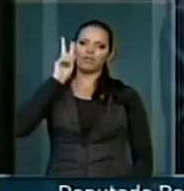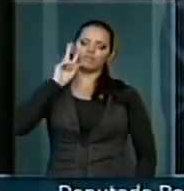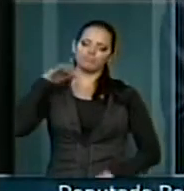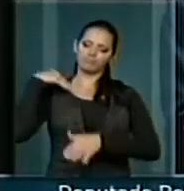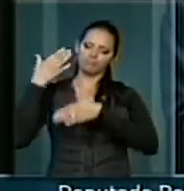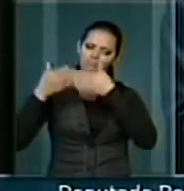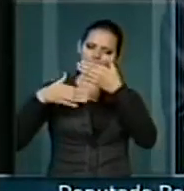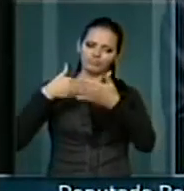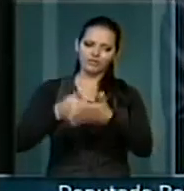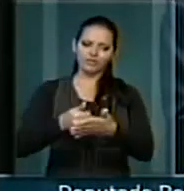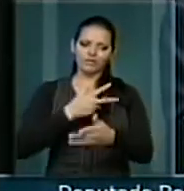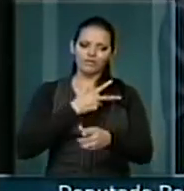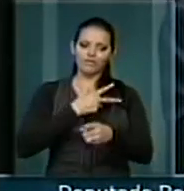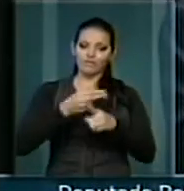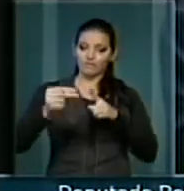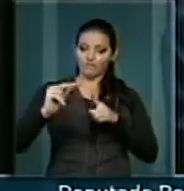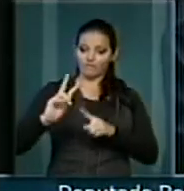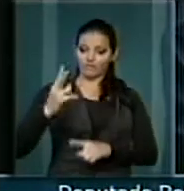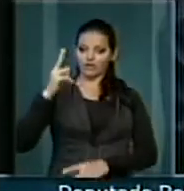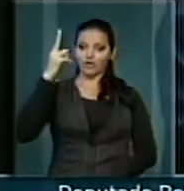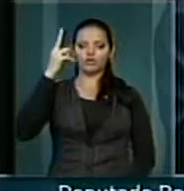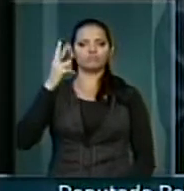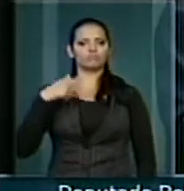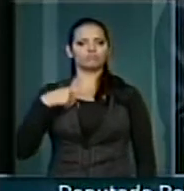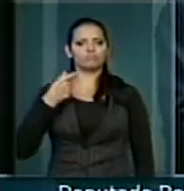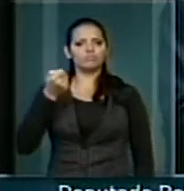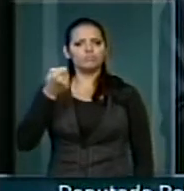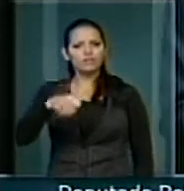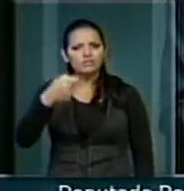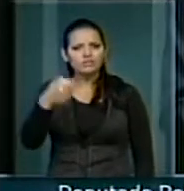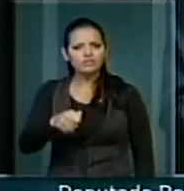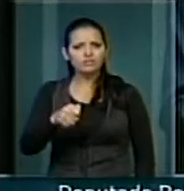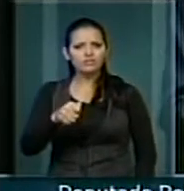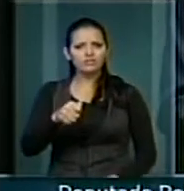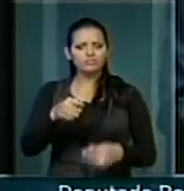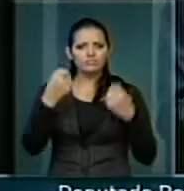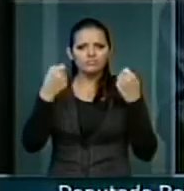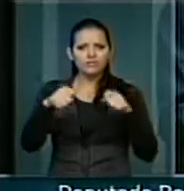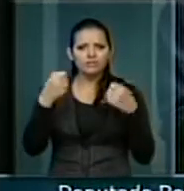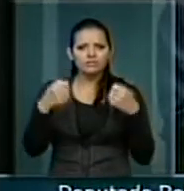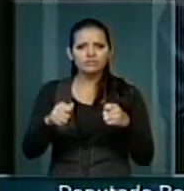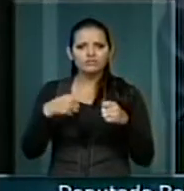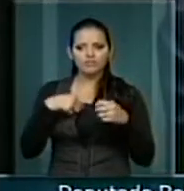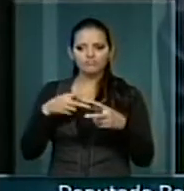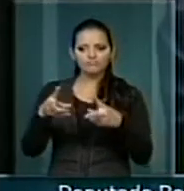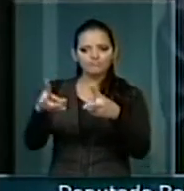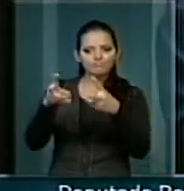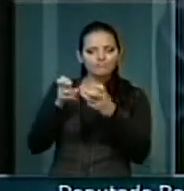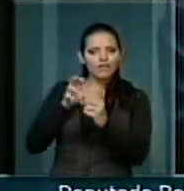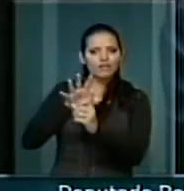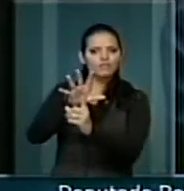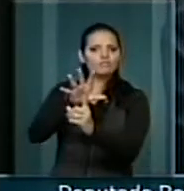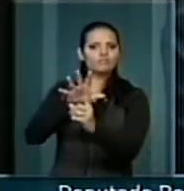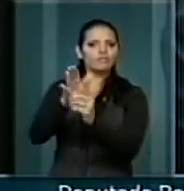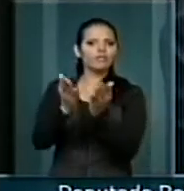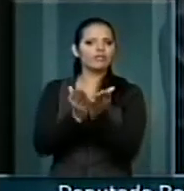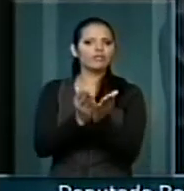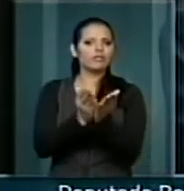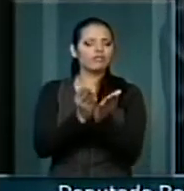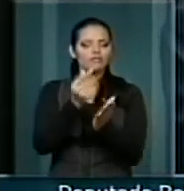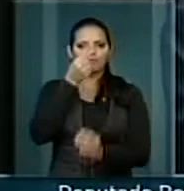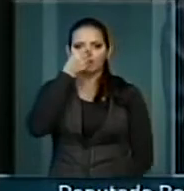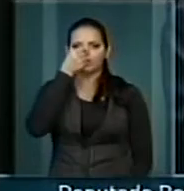história vitoriosa, precisam ou devem ver na influência evangélica uma força a